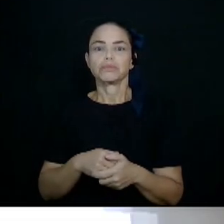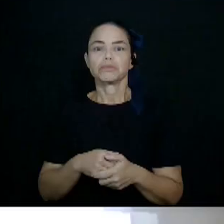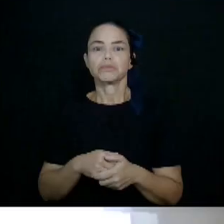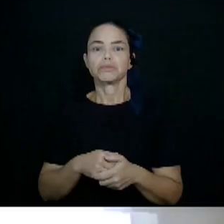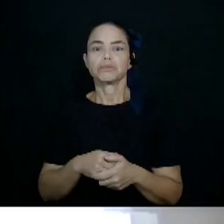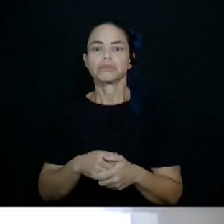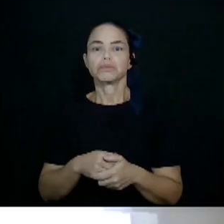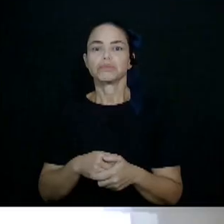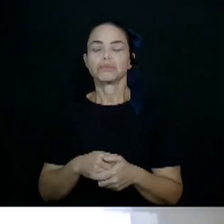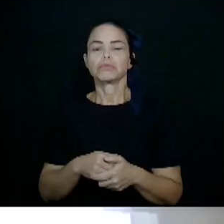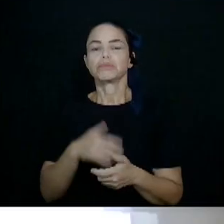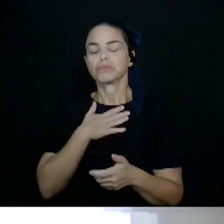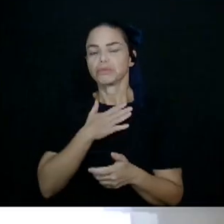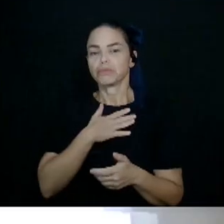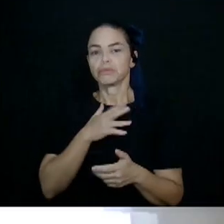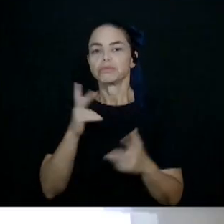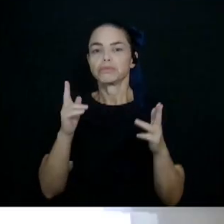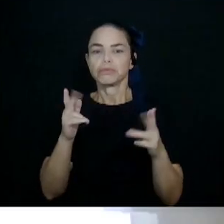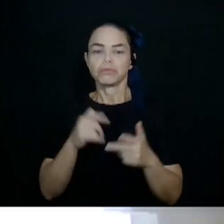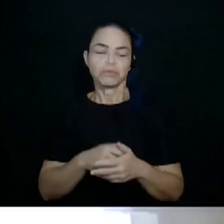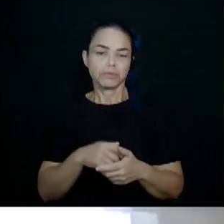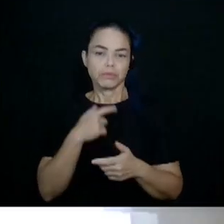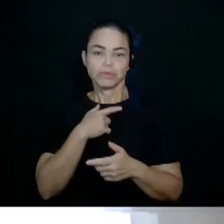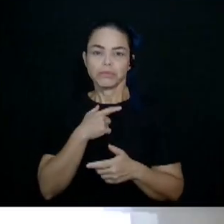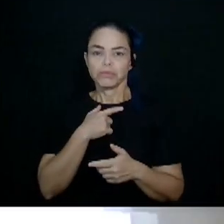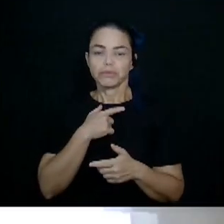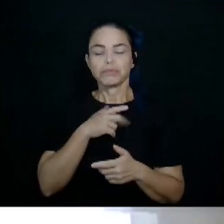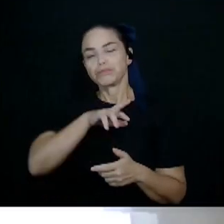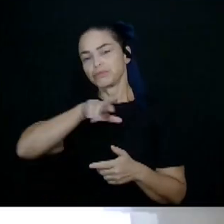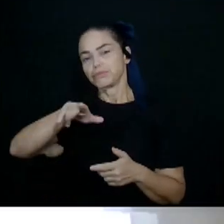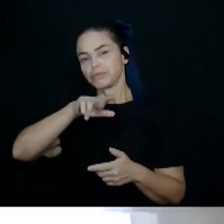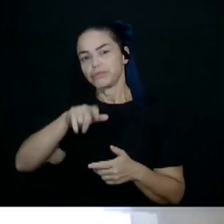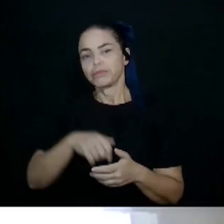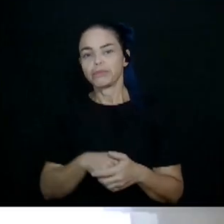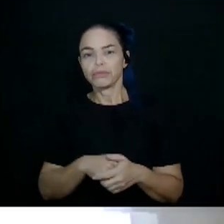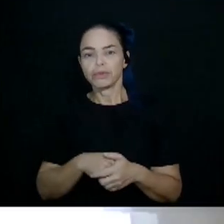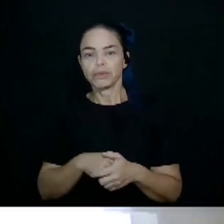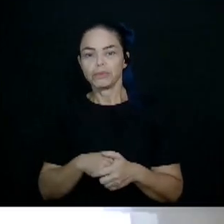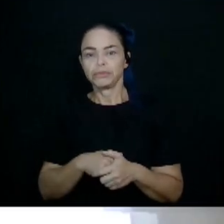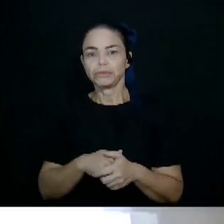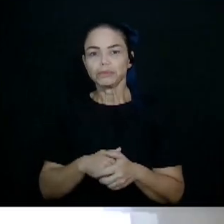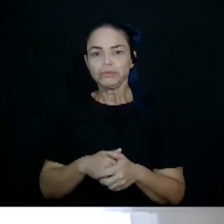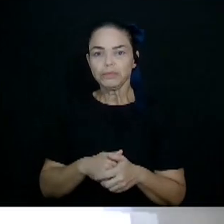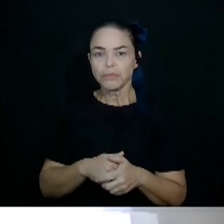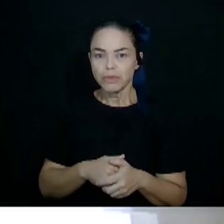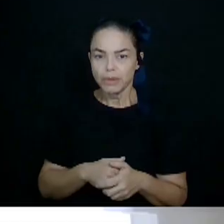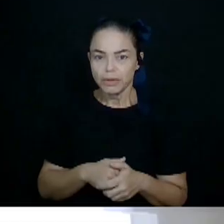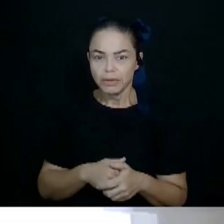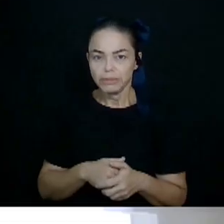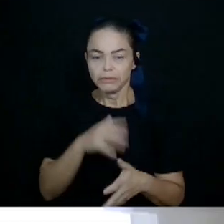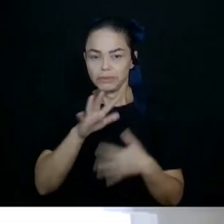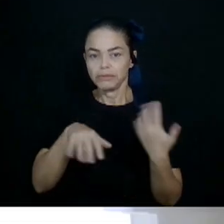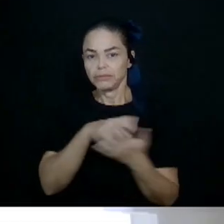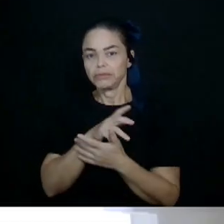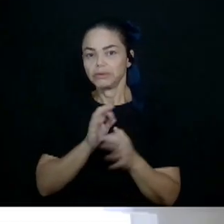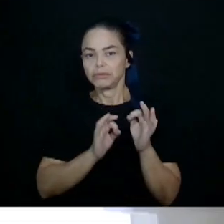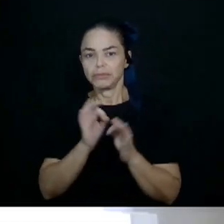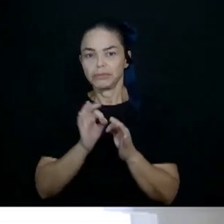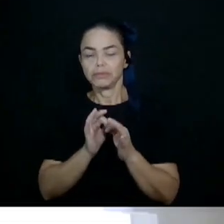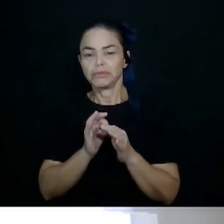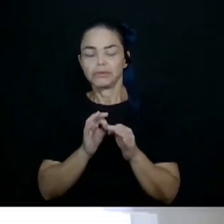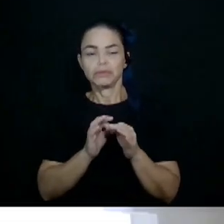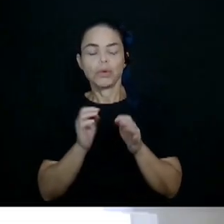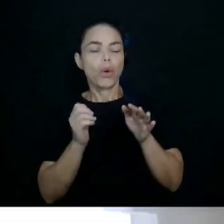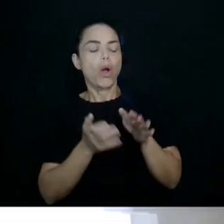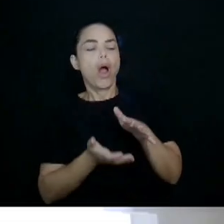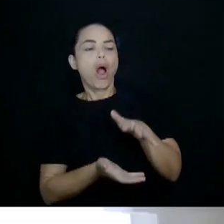cai no mesmo cenário, né? Qual é a diferença entre a bagunça e a desorganização e a acumulação? A